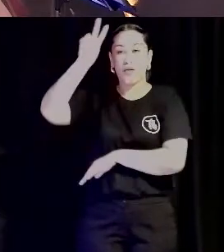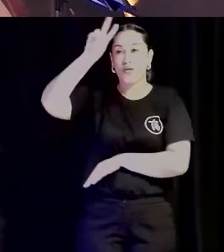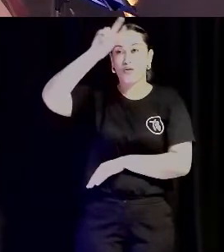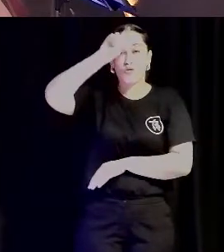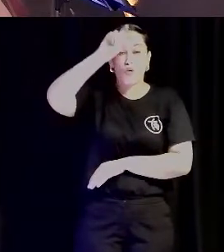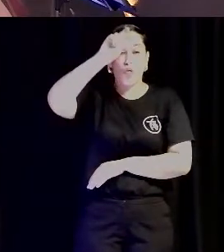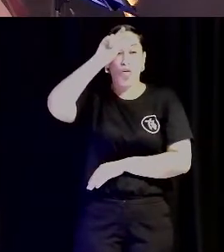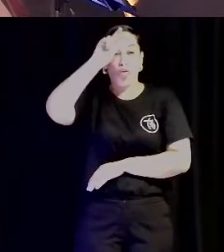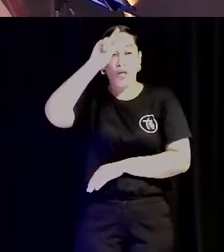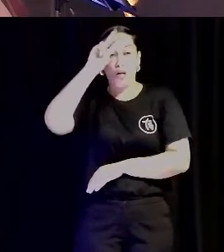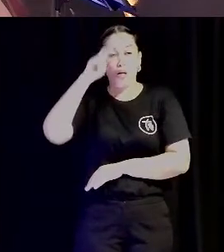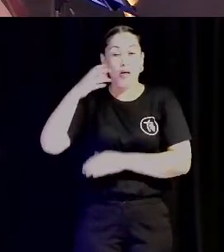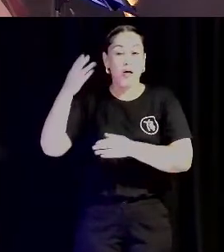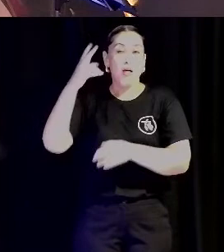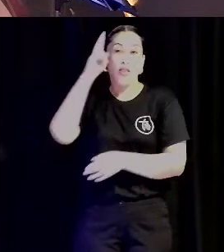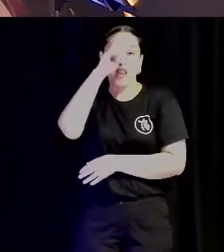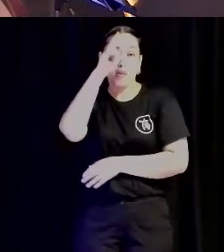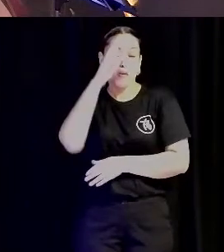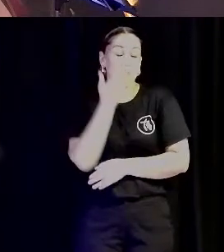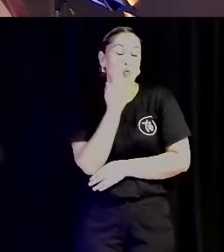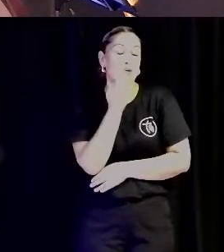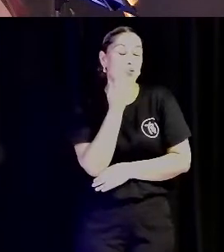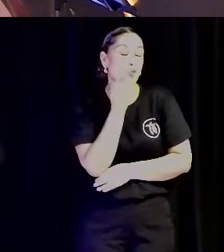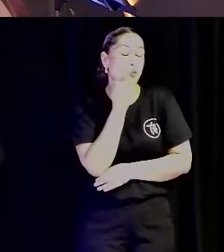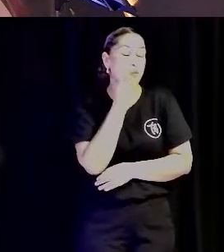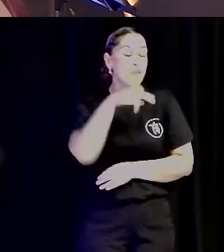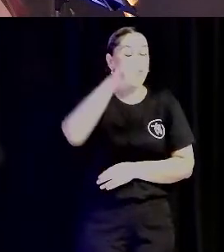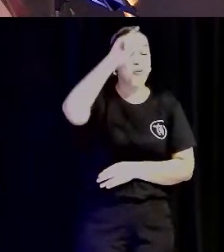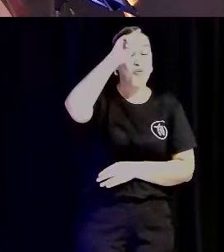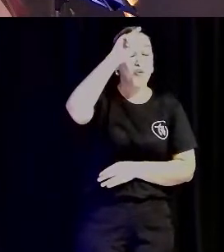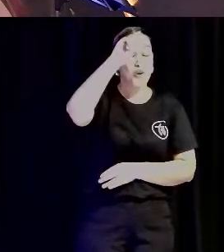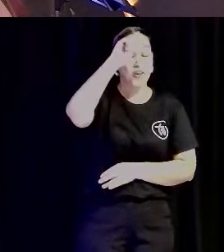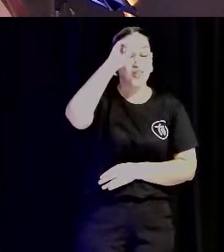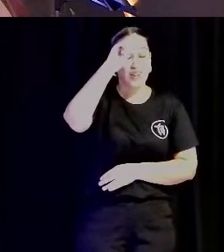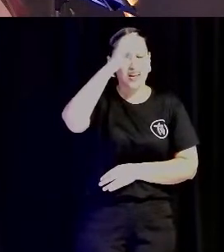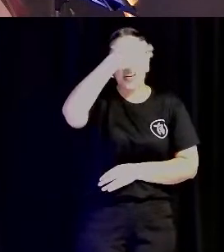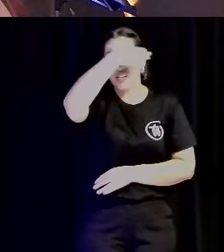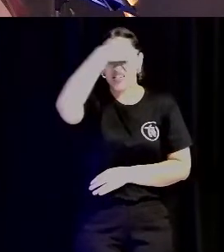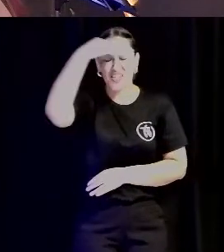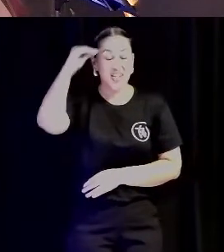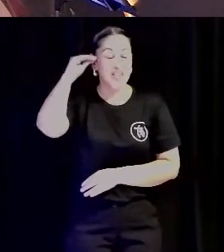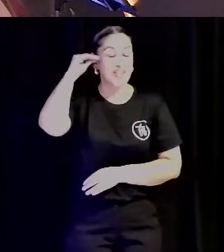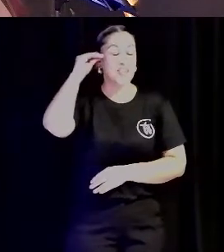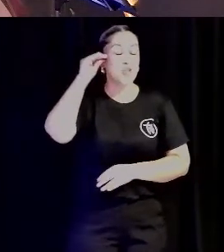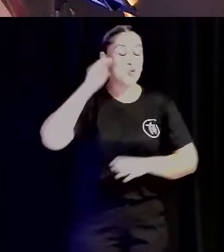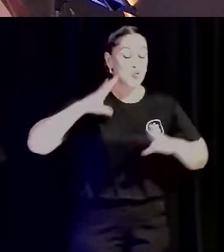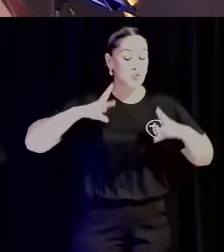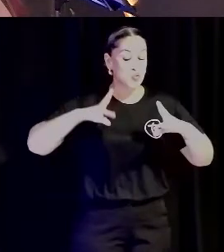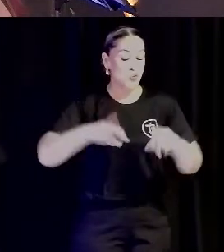lembrando do que comiam no Egito, mas se esquecendo da chibata no lombo,